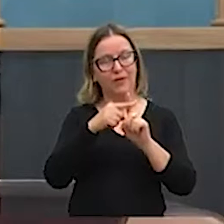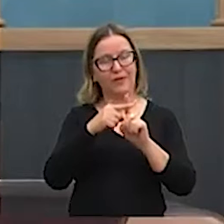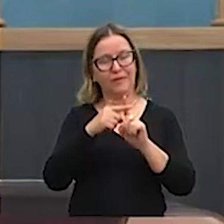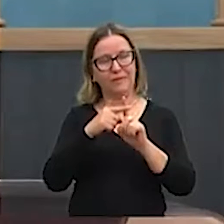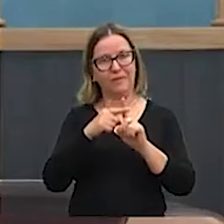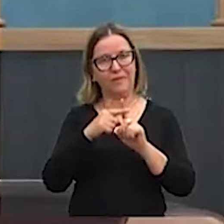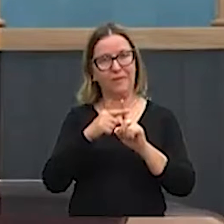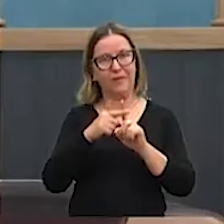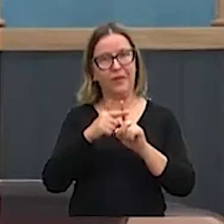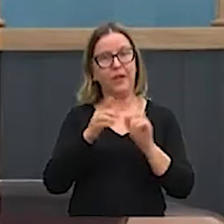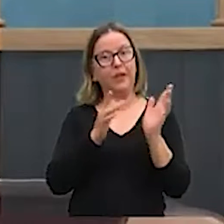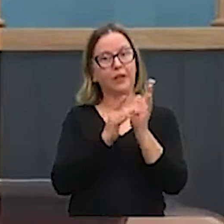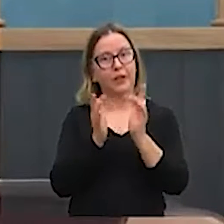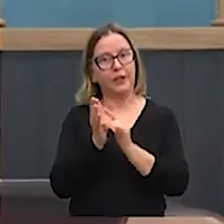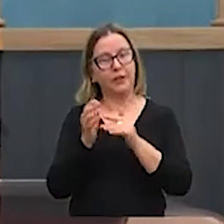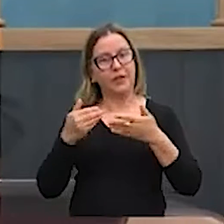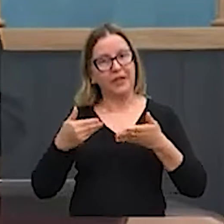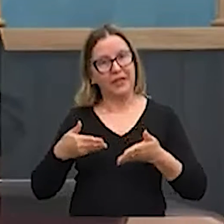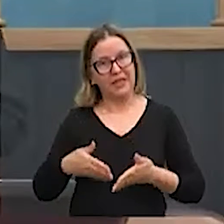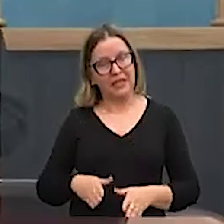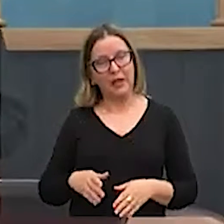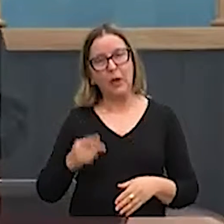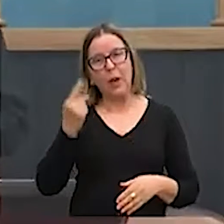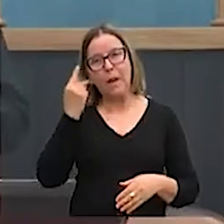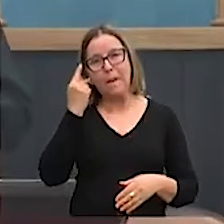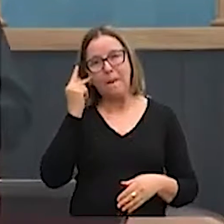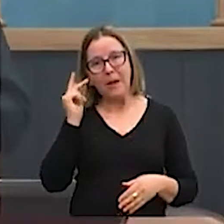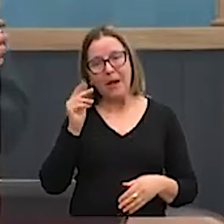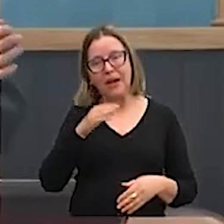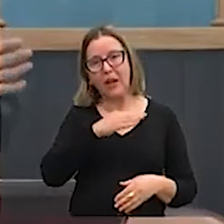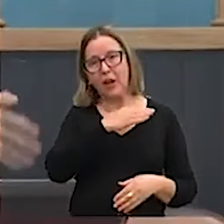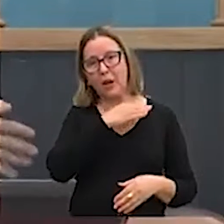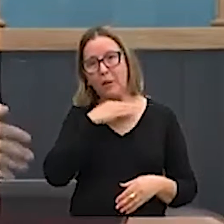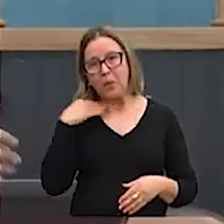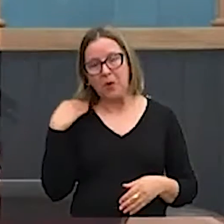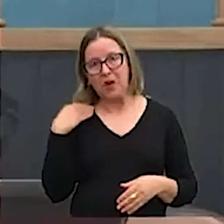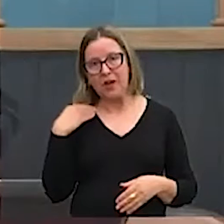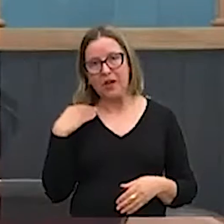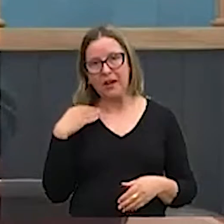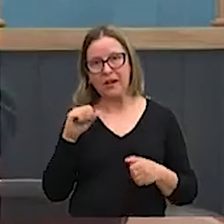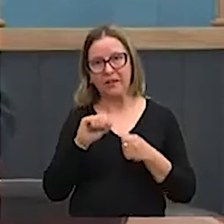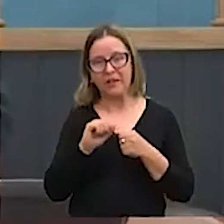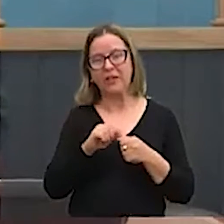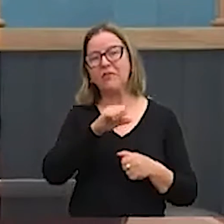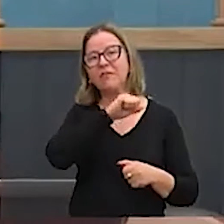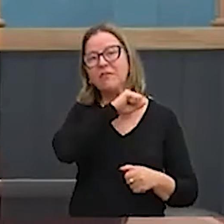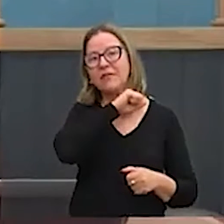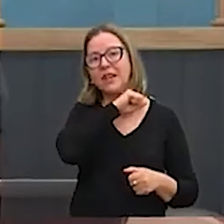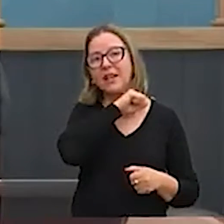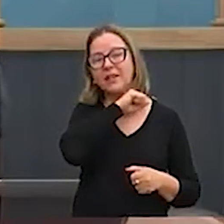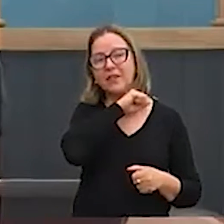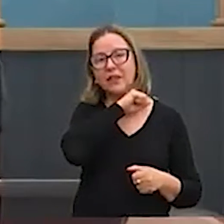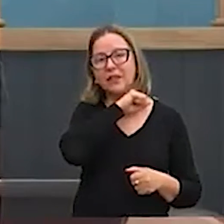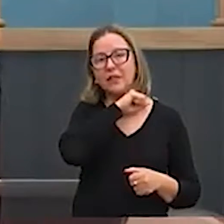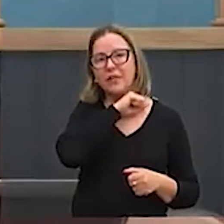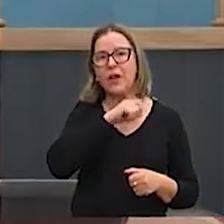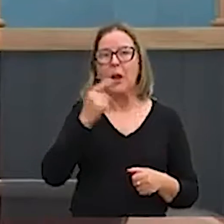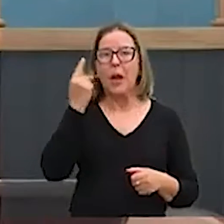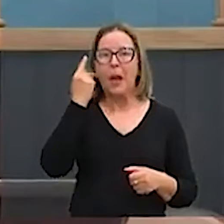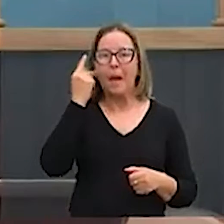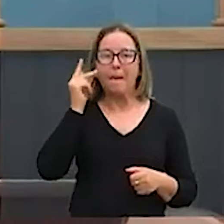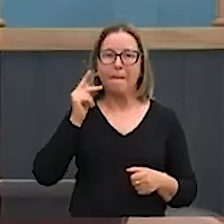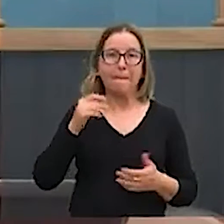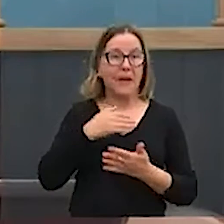ele nasceu para morrer em um sacrifício tanto para judeus como para gregos.